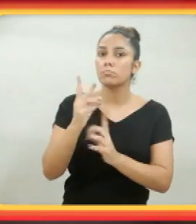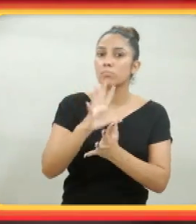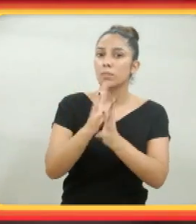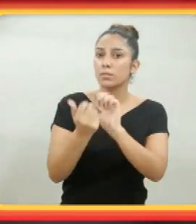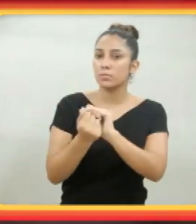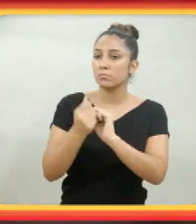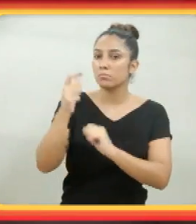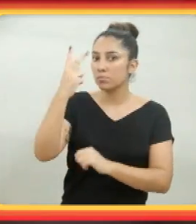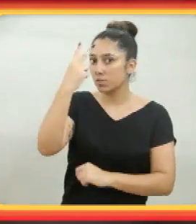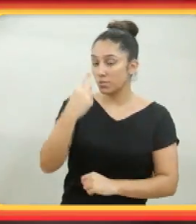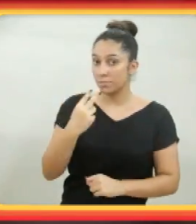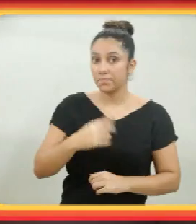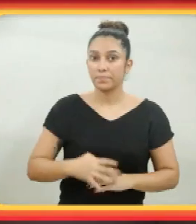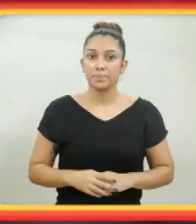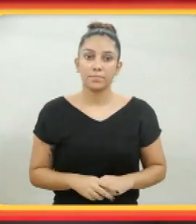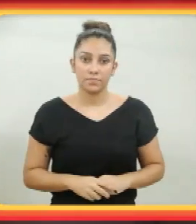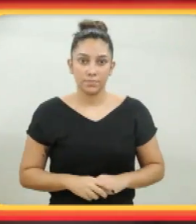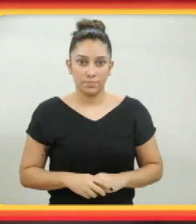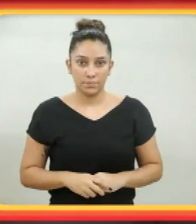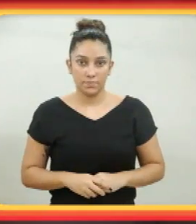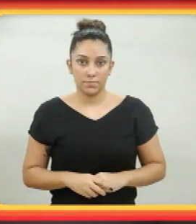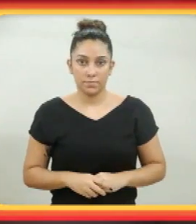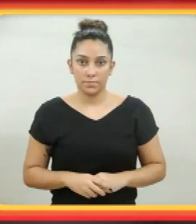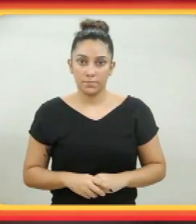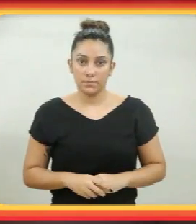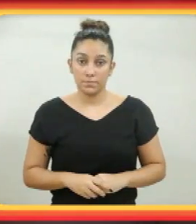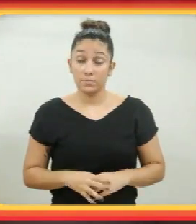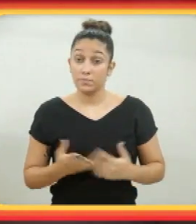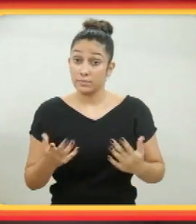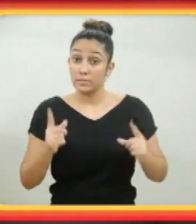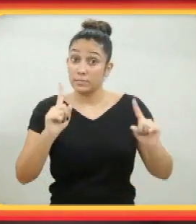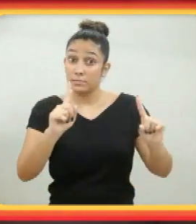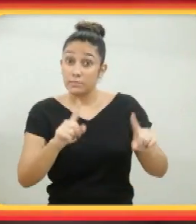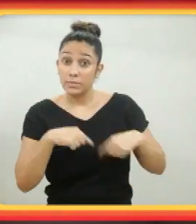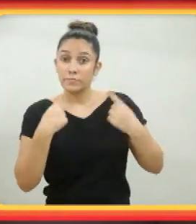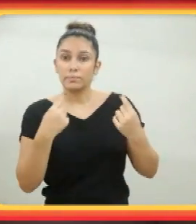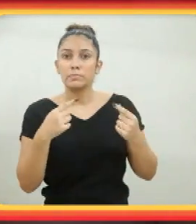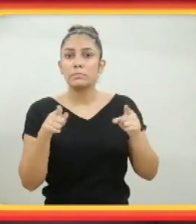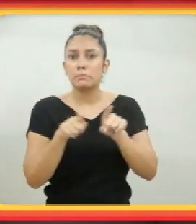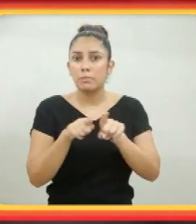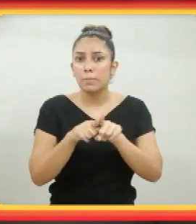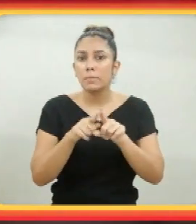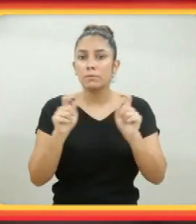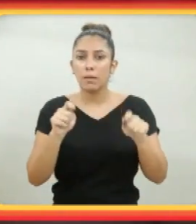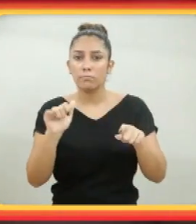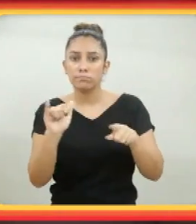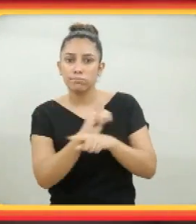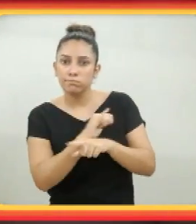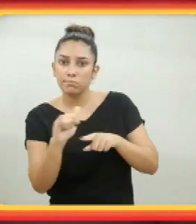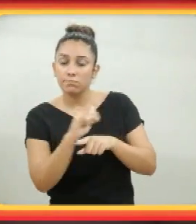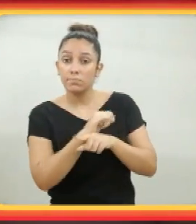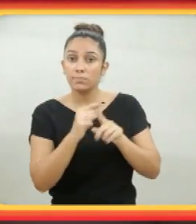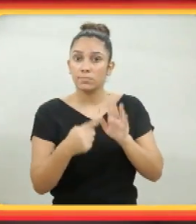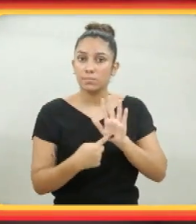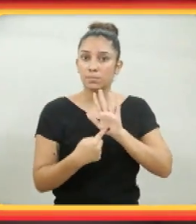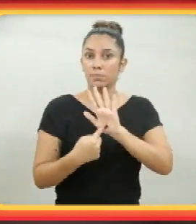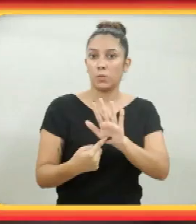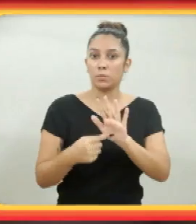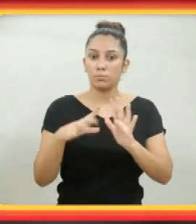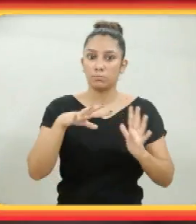um desafio, mas é também uma maneira de